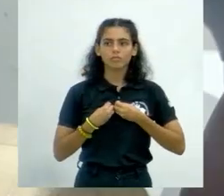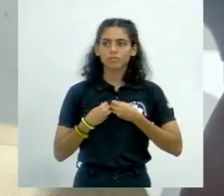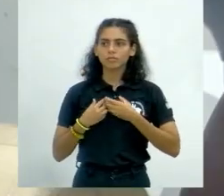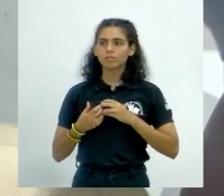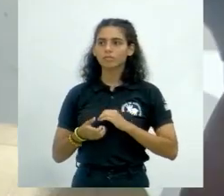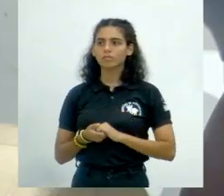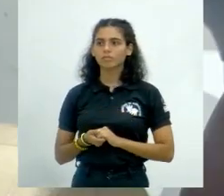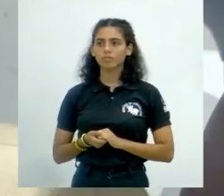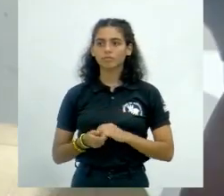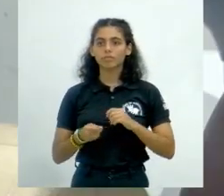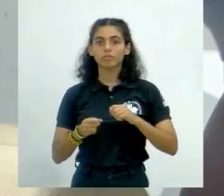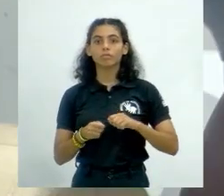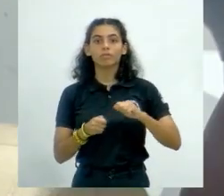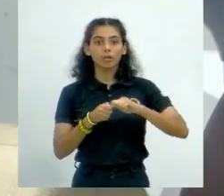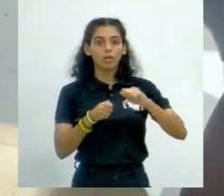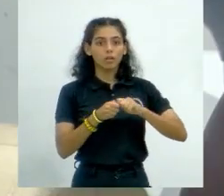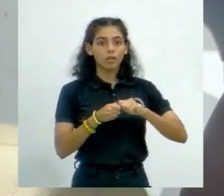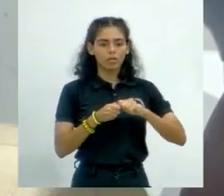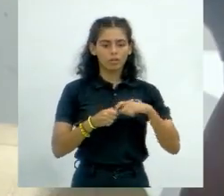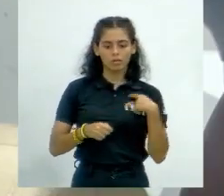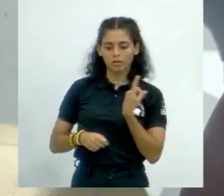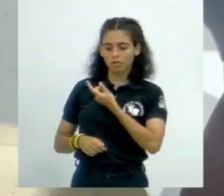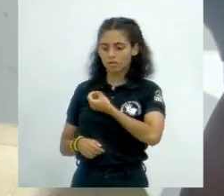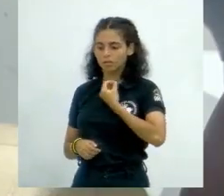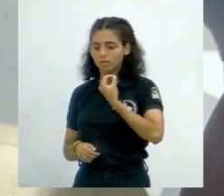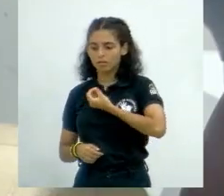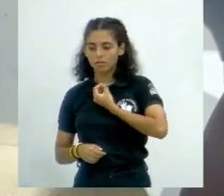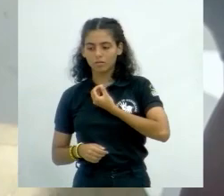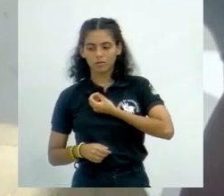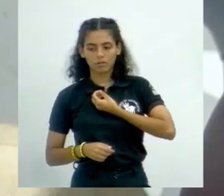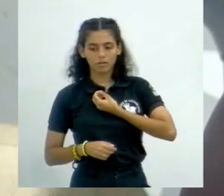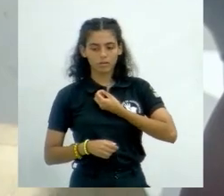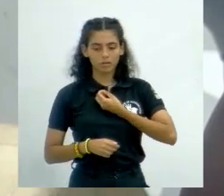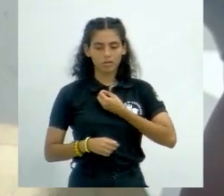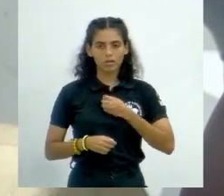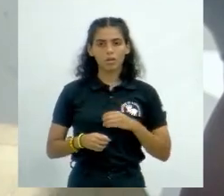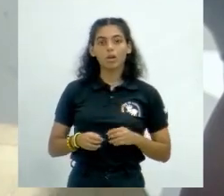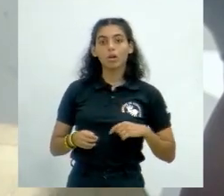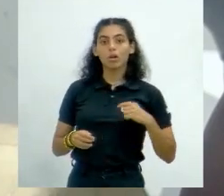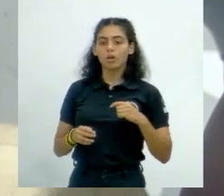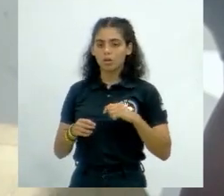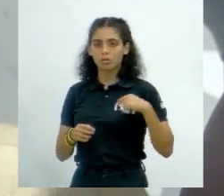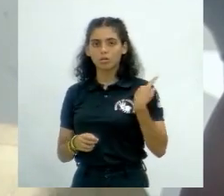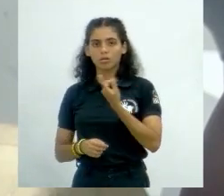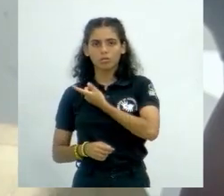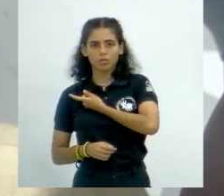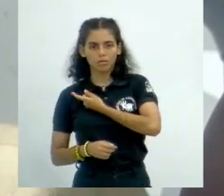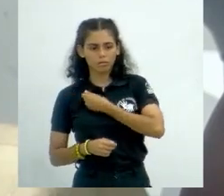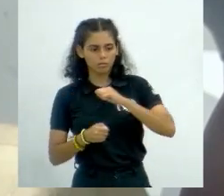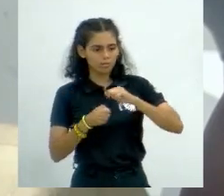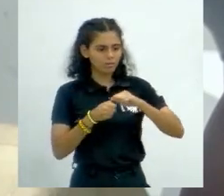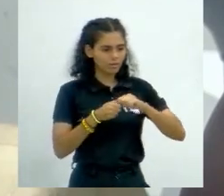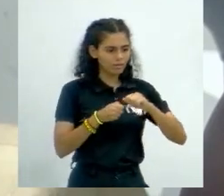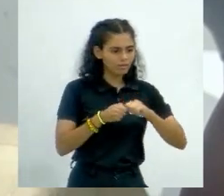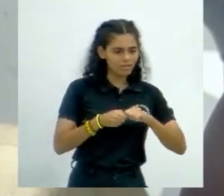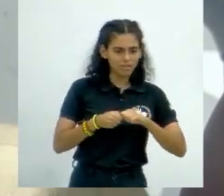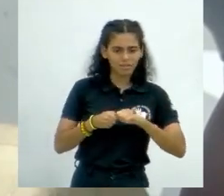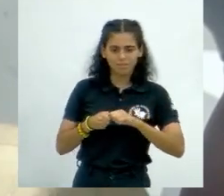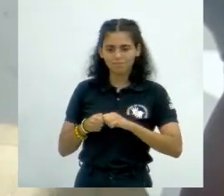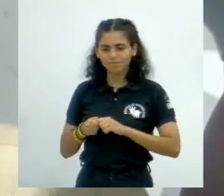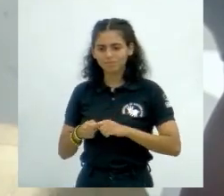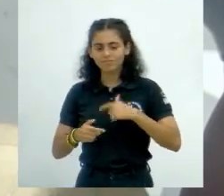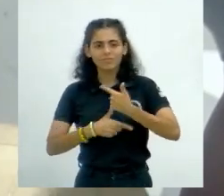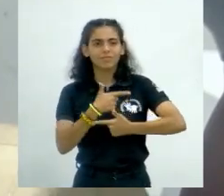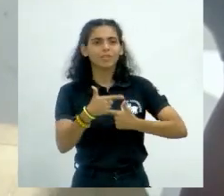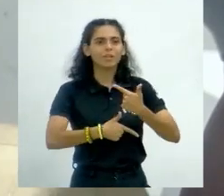usar isso para o bem, de usar isso para o reino, de ter a esperteza. Como, por exemplo, a gente agora, ao